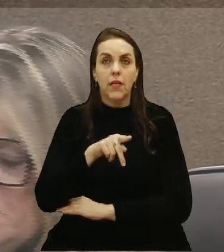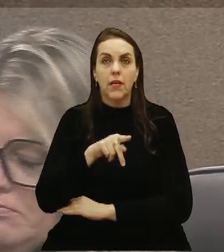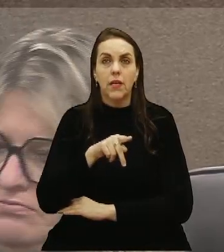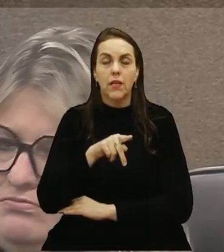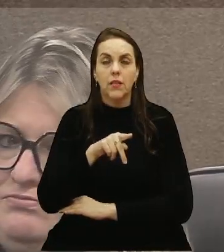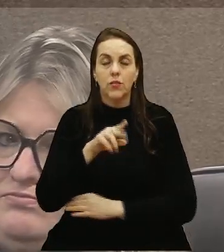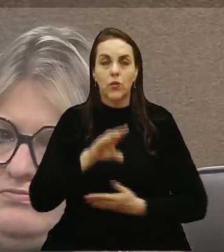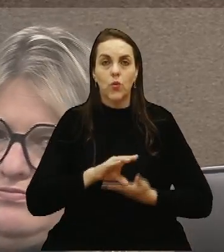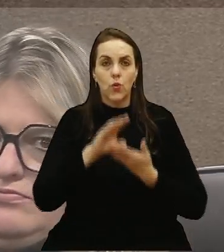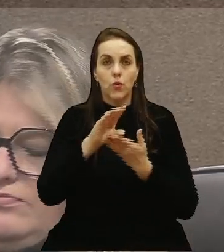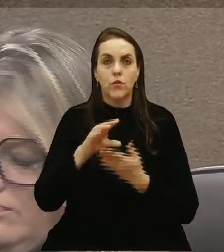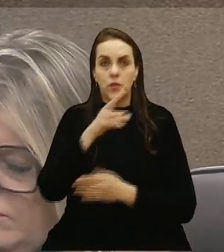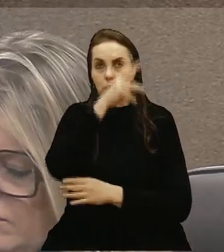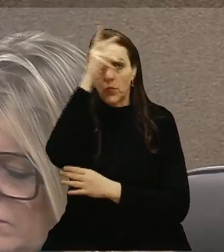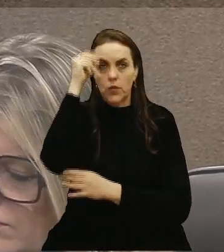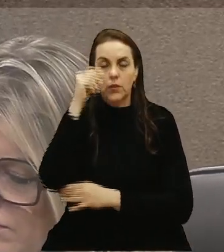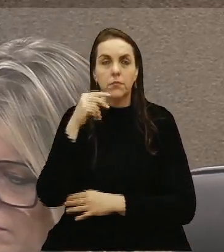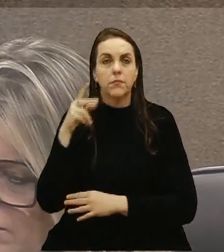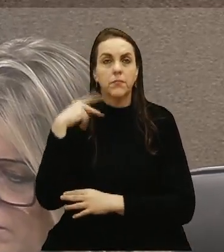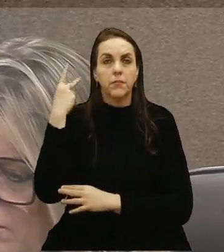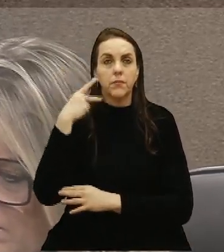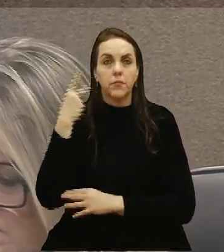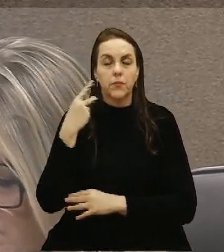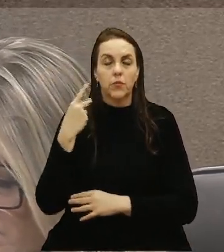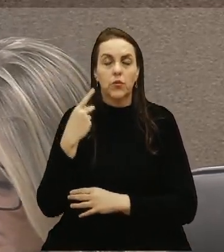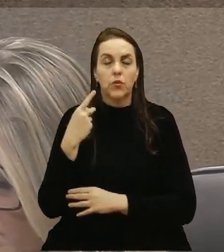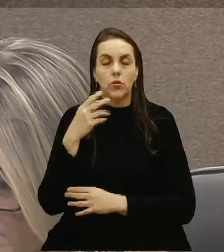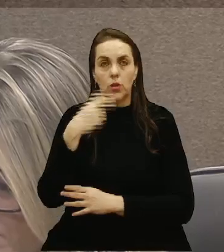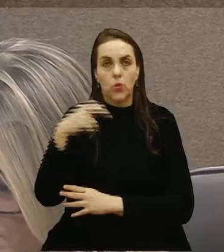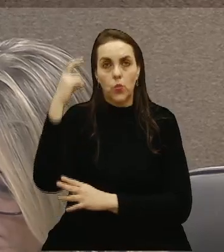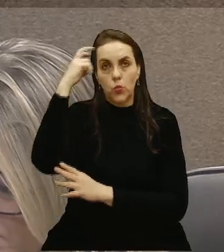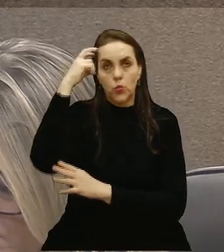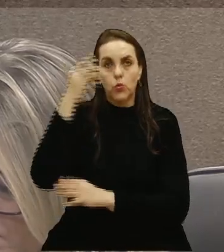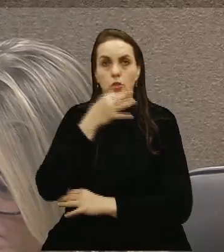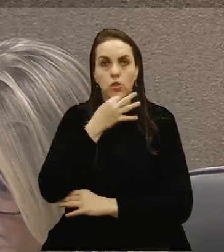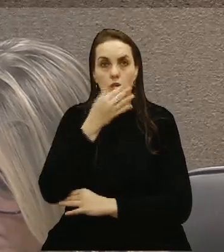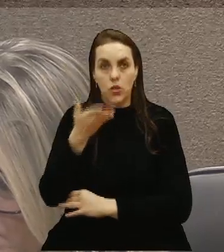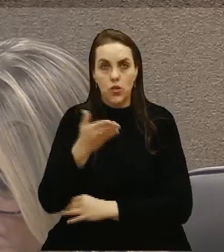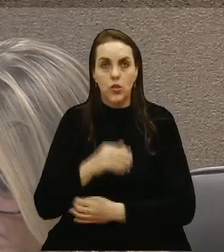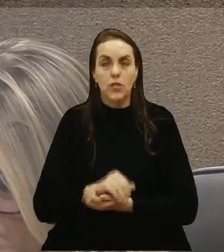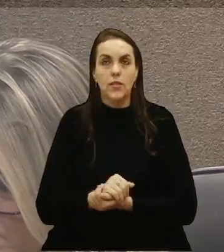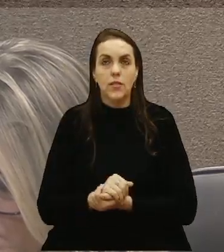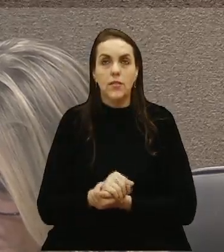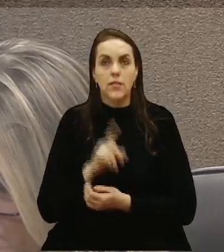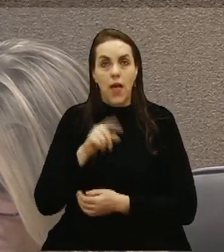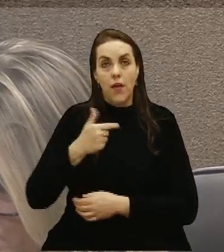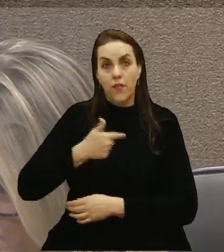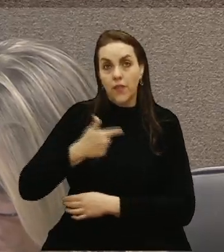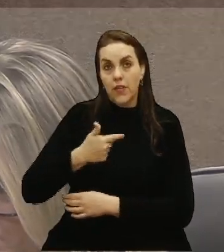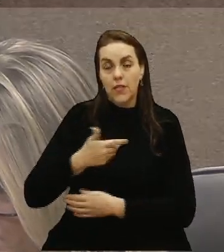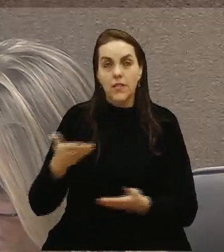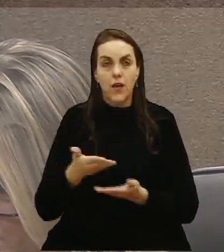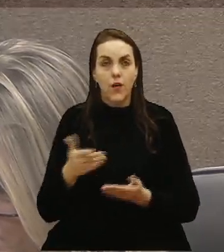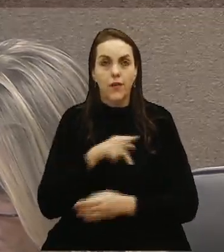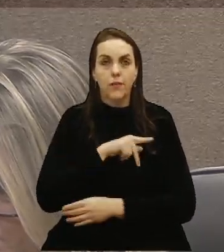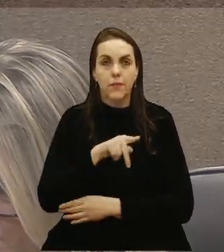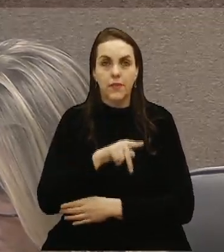Conselho Municipal de Política Cultural aqui de Caxias, está aqui, era o vice, agora está de